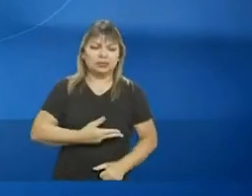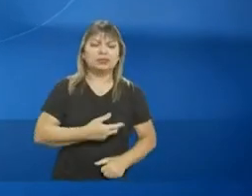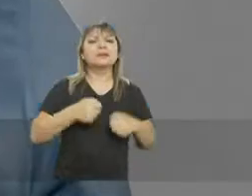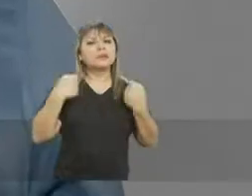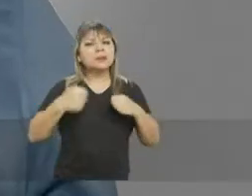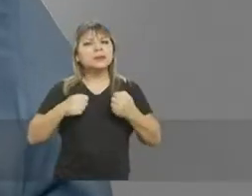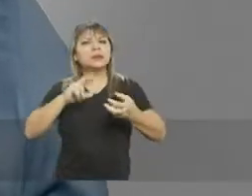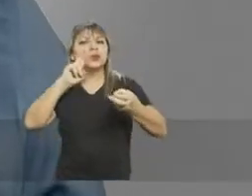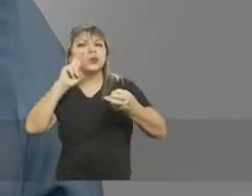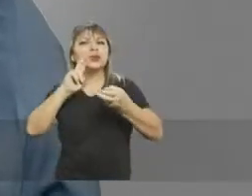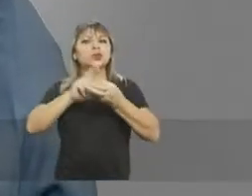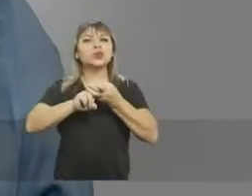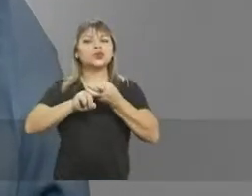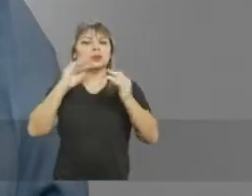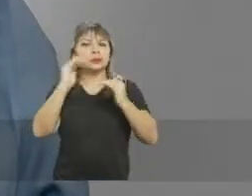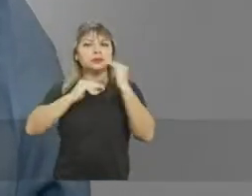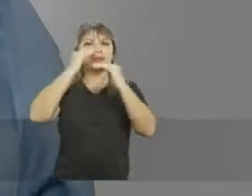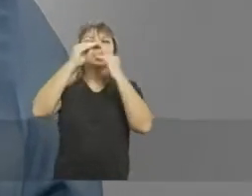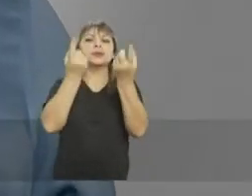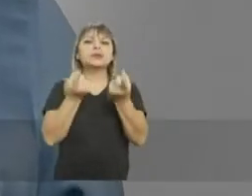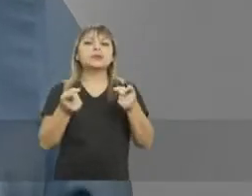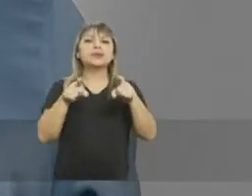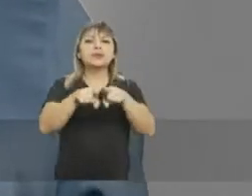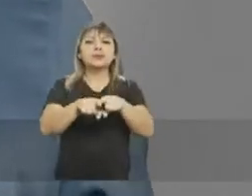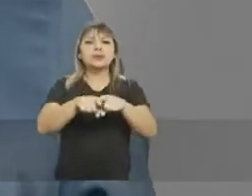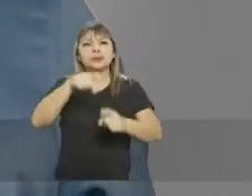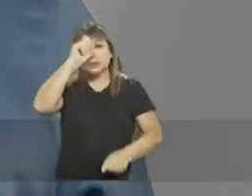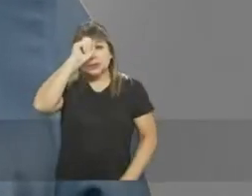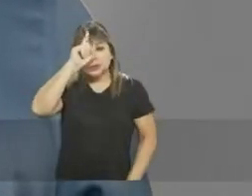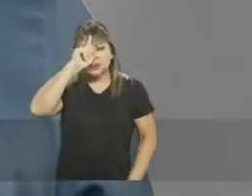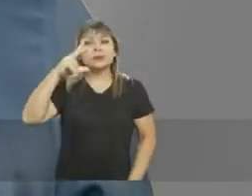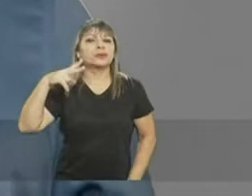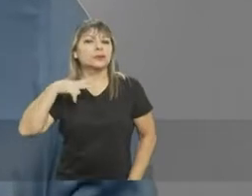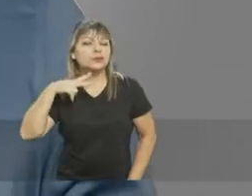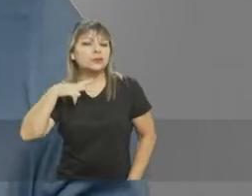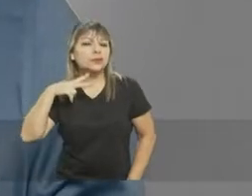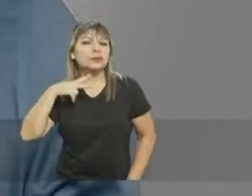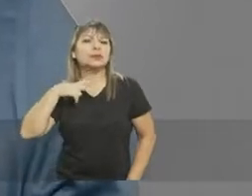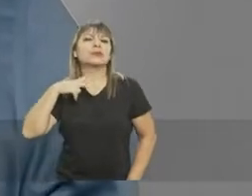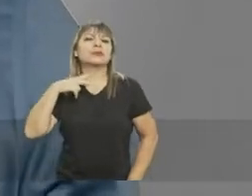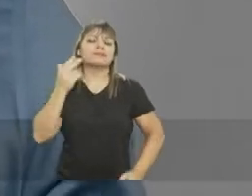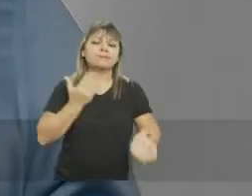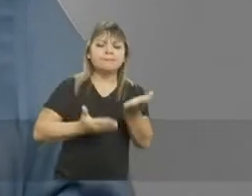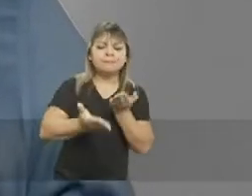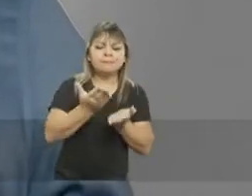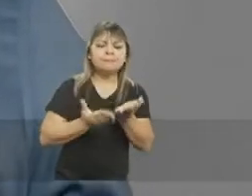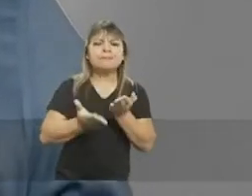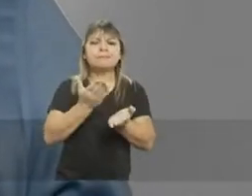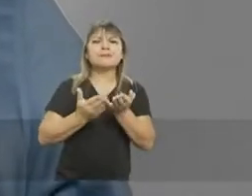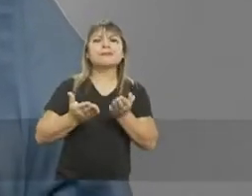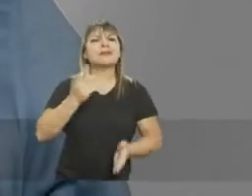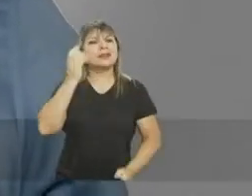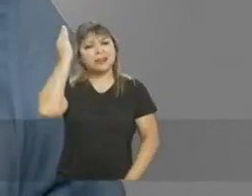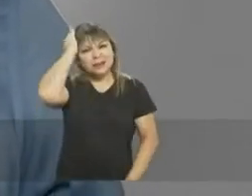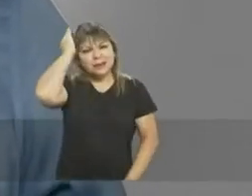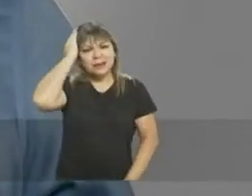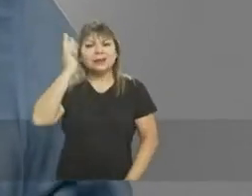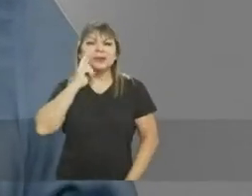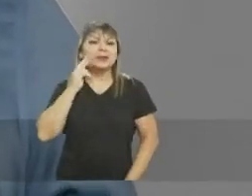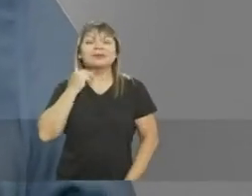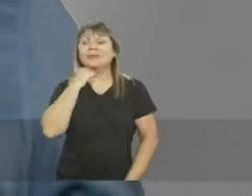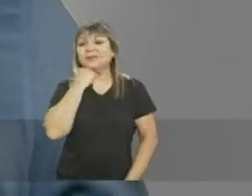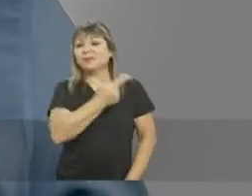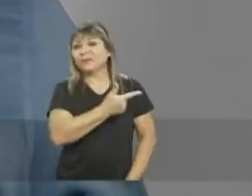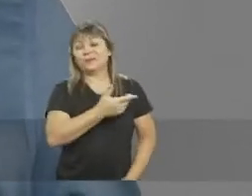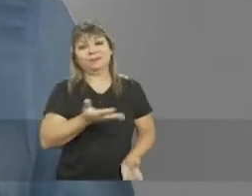cirurgias. Vou fortalecer o SUS e promover parcerias com hospitais particulares para fazer o trabalho que o Azambuja e o